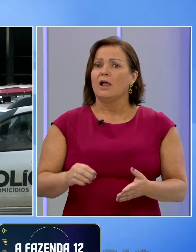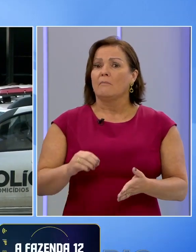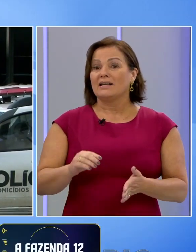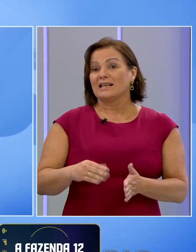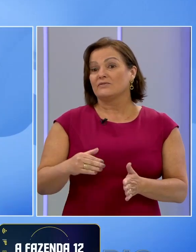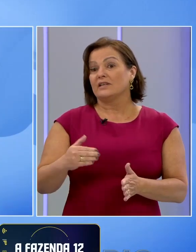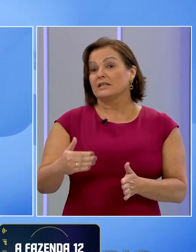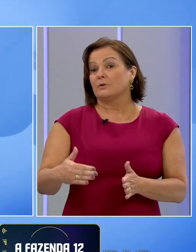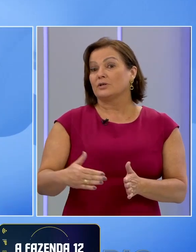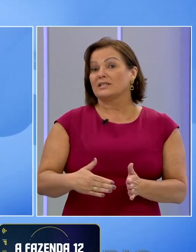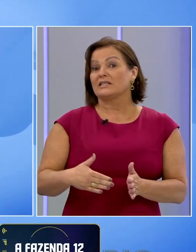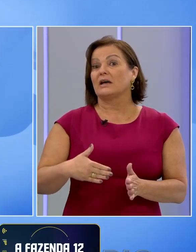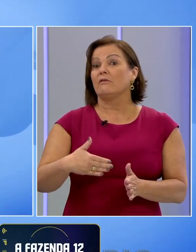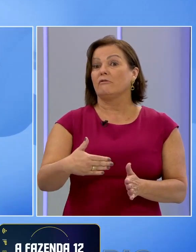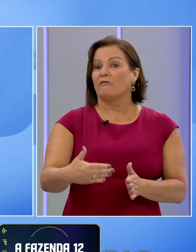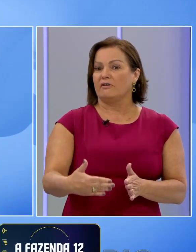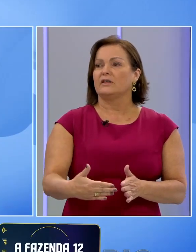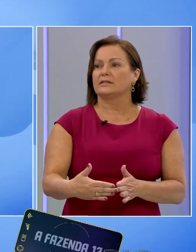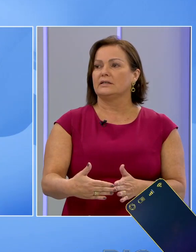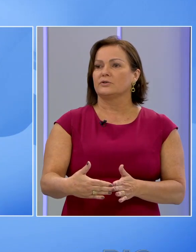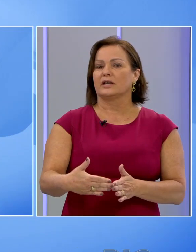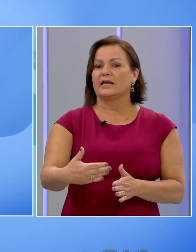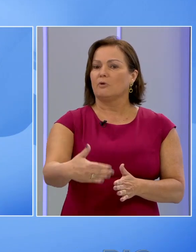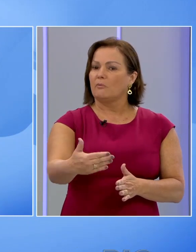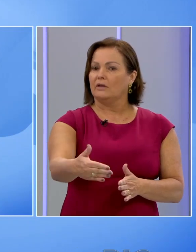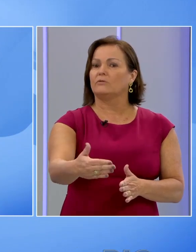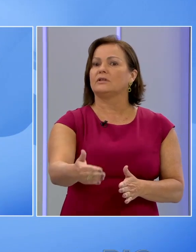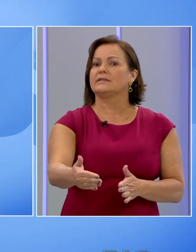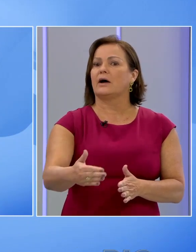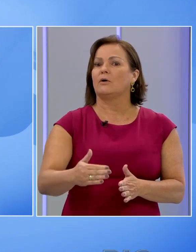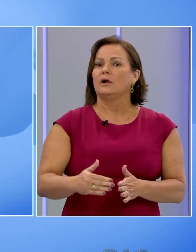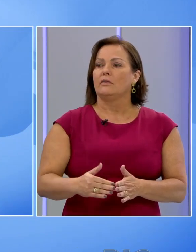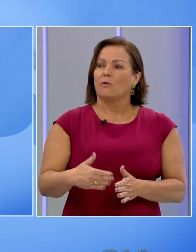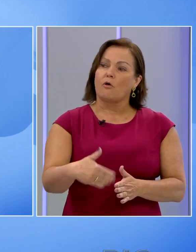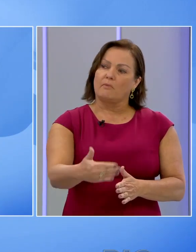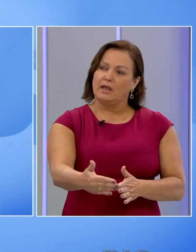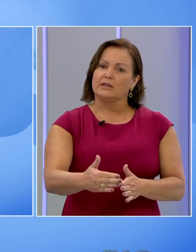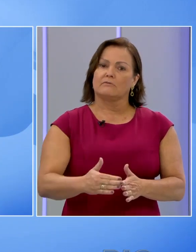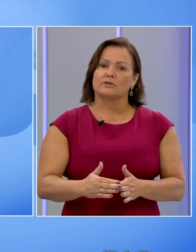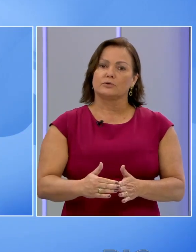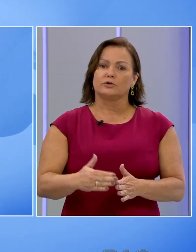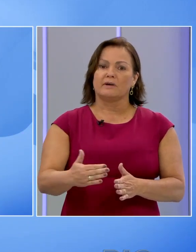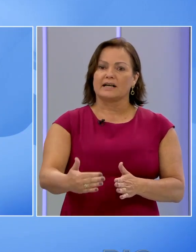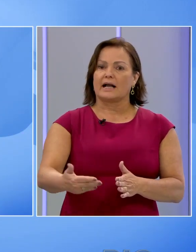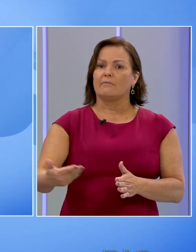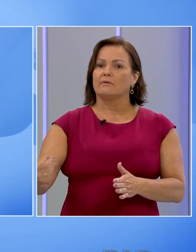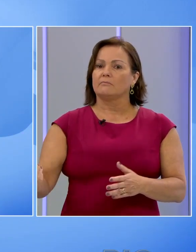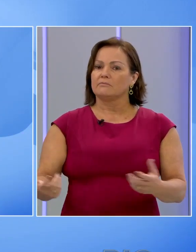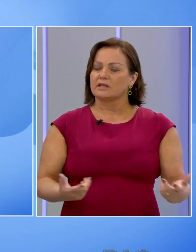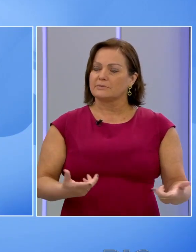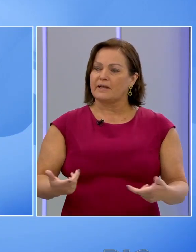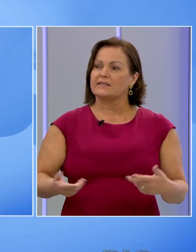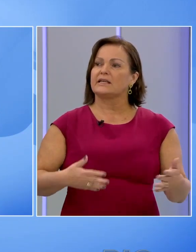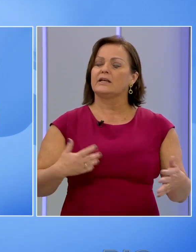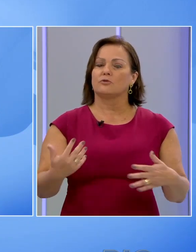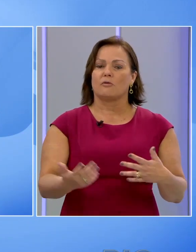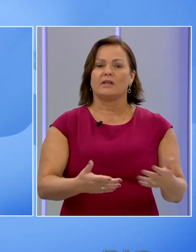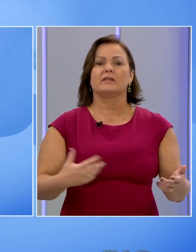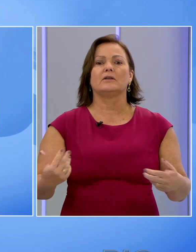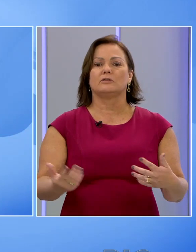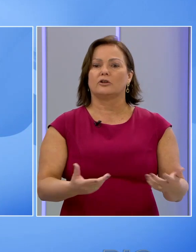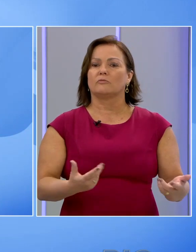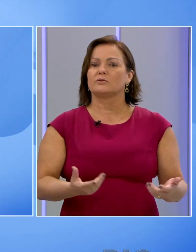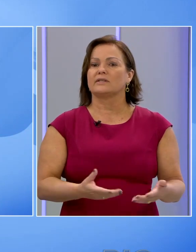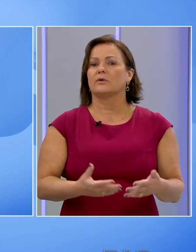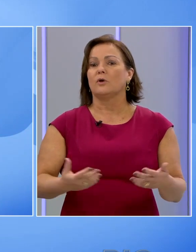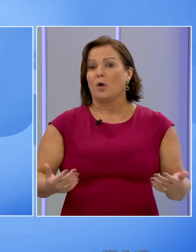tal, mas às vezes as pessoas que estão envolvidas nisso, naquele momento inicial, não comentam o assunto, mas acaba transparecendo,